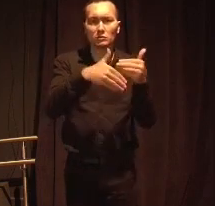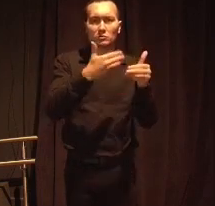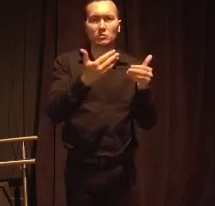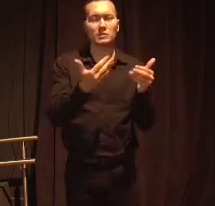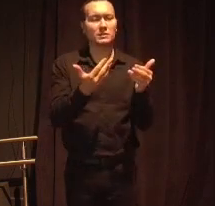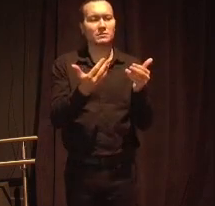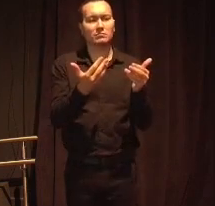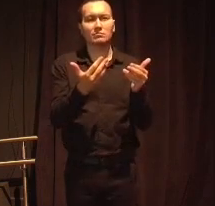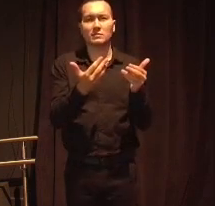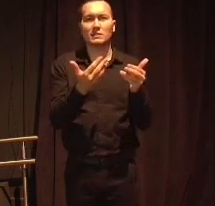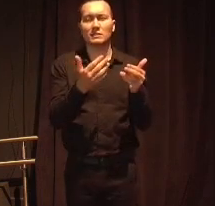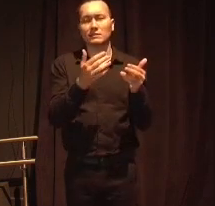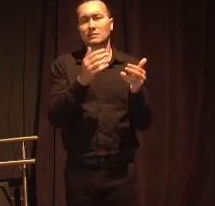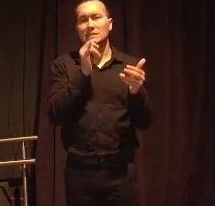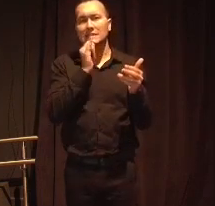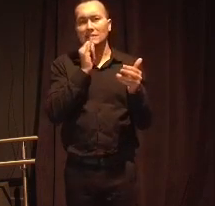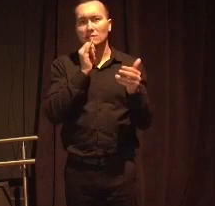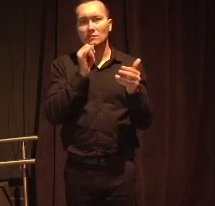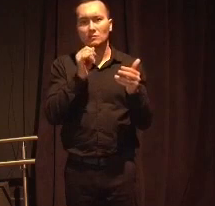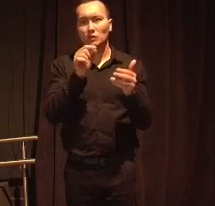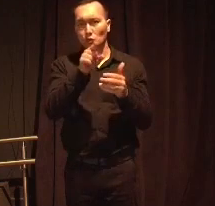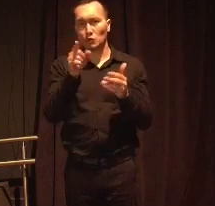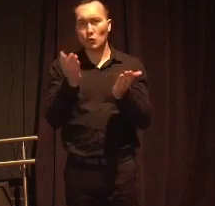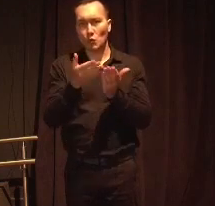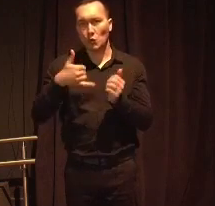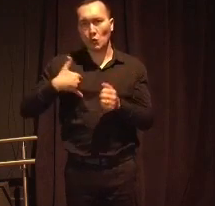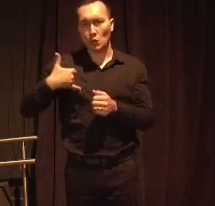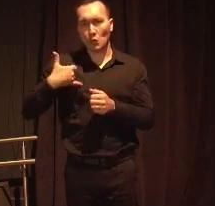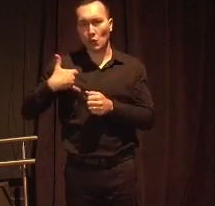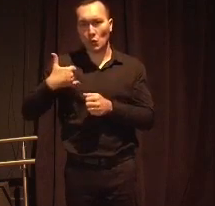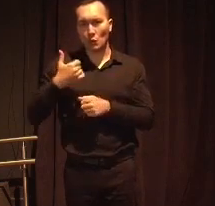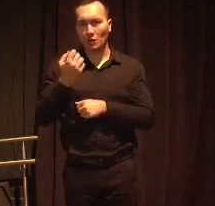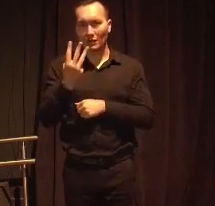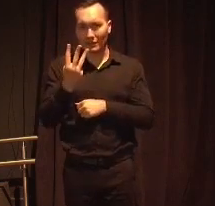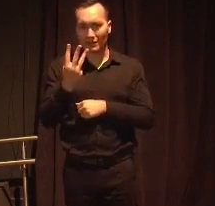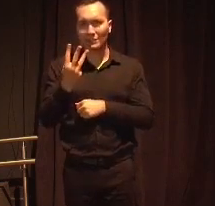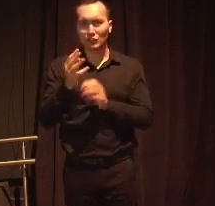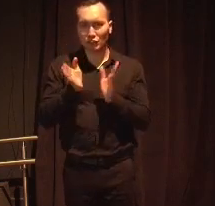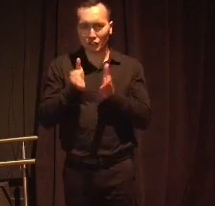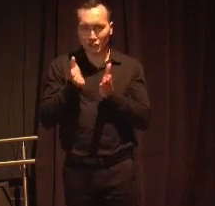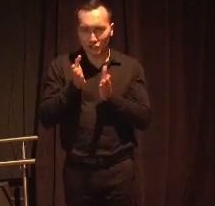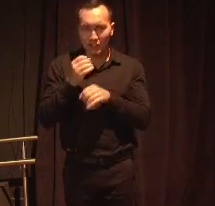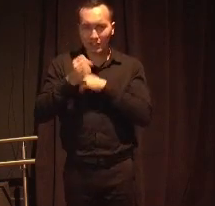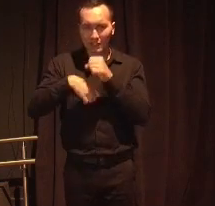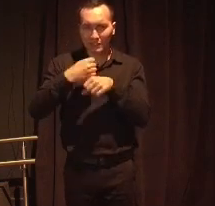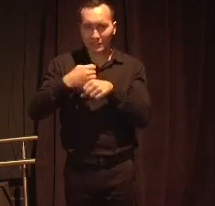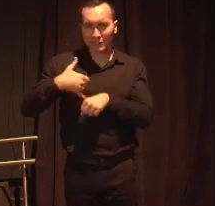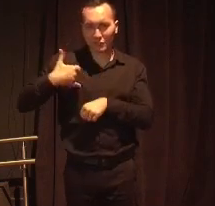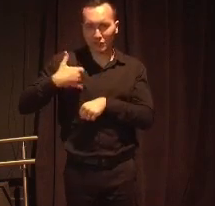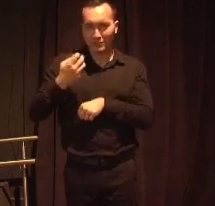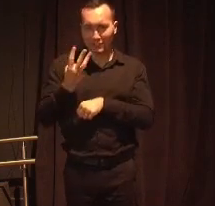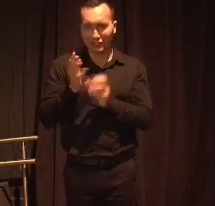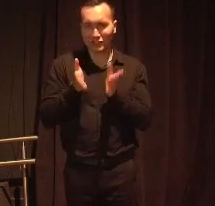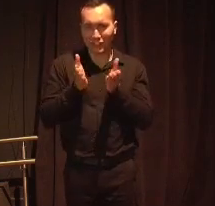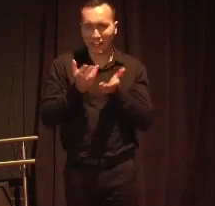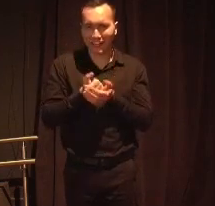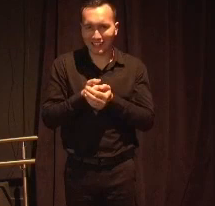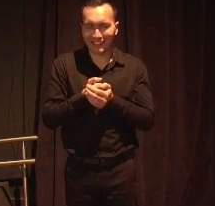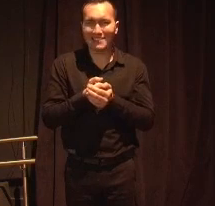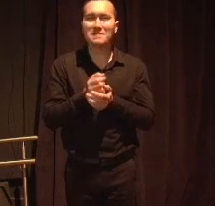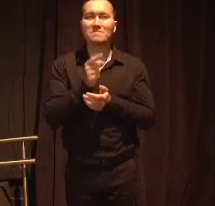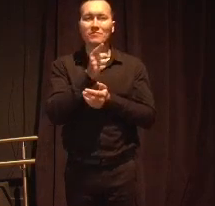que 3 anos na área de tecnologia já é longo prazo, mas para a gente também não deixar a inovação na mesa, não deixar